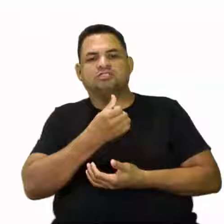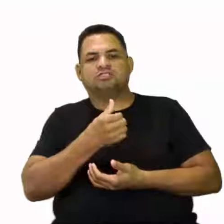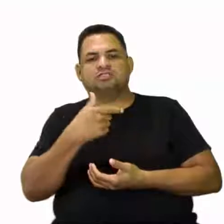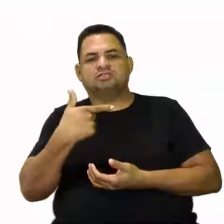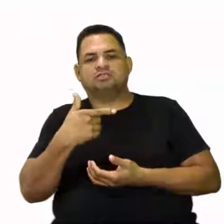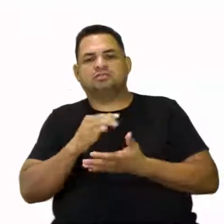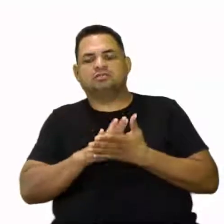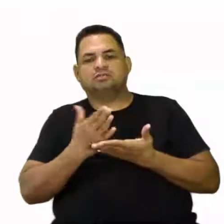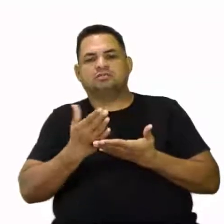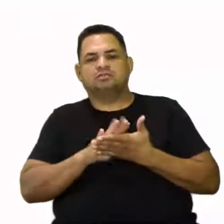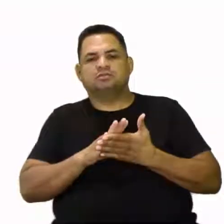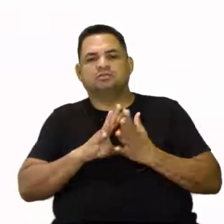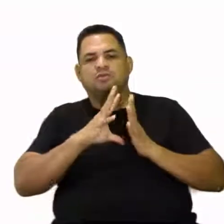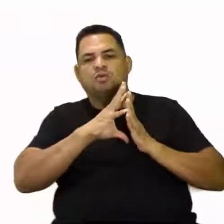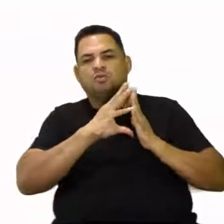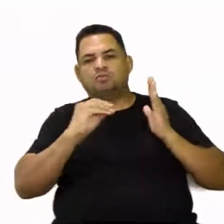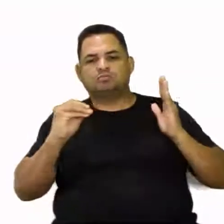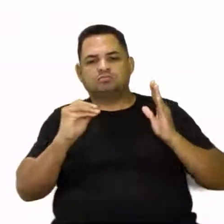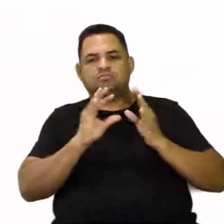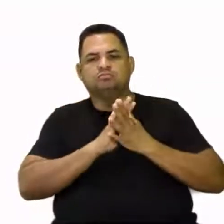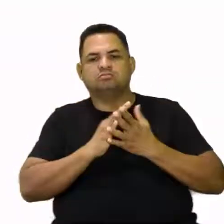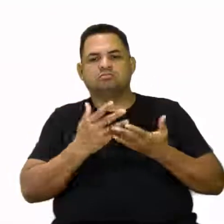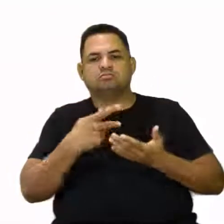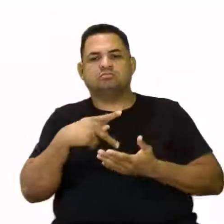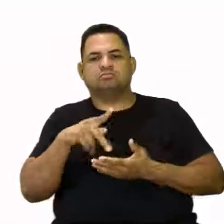62 modelos para armar.